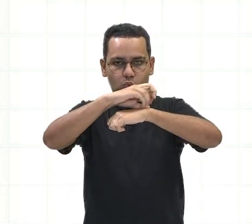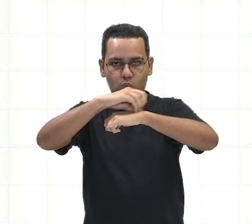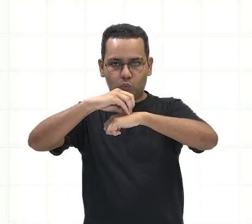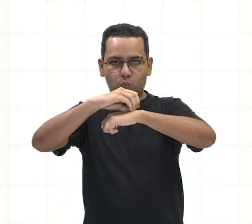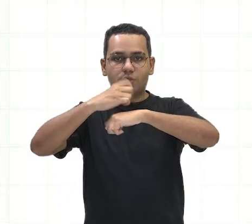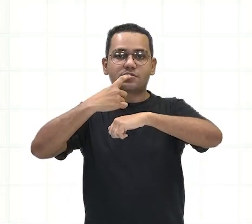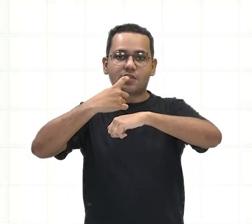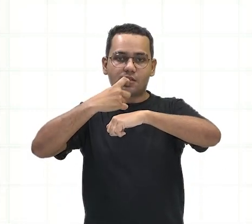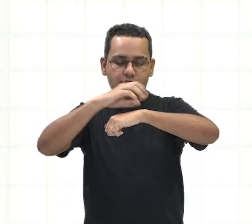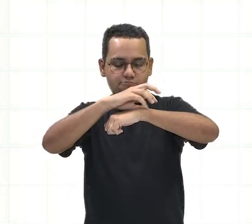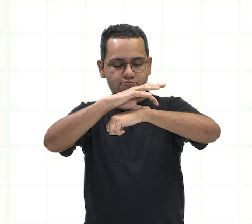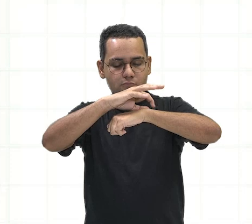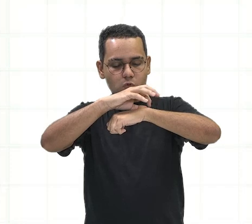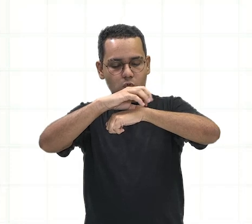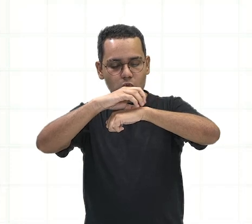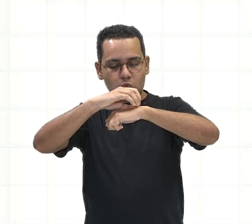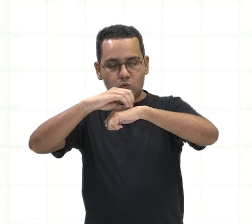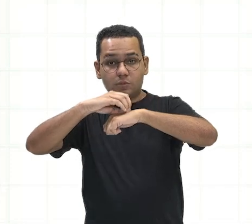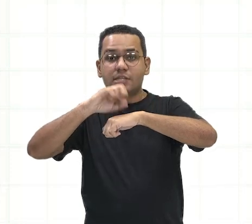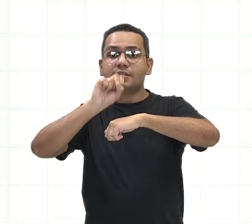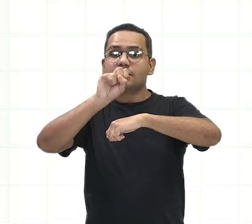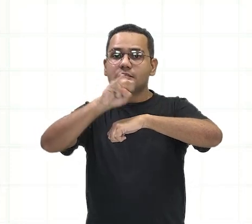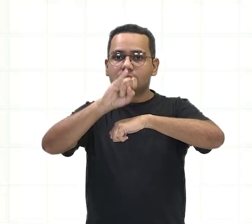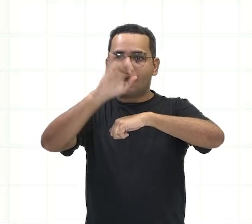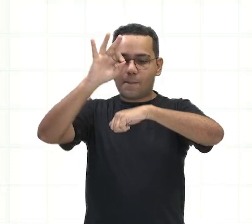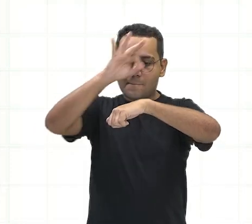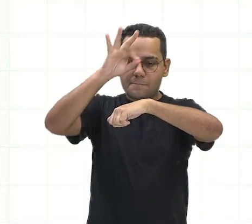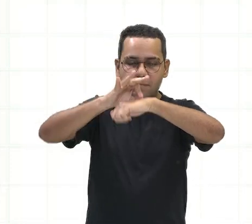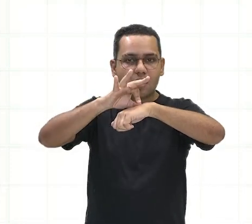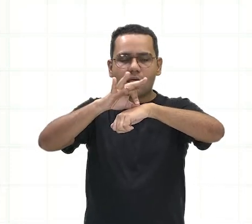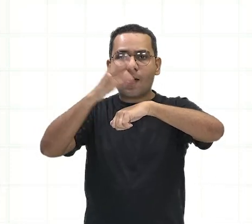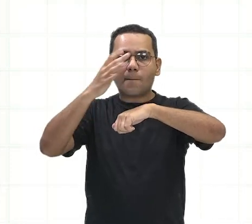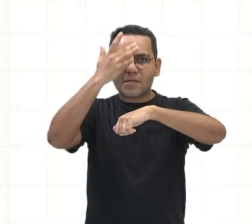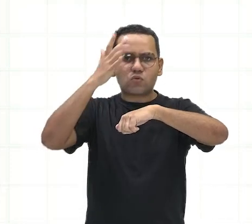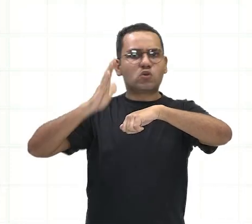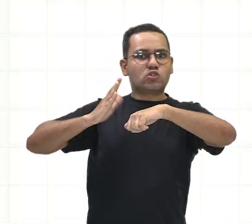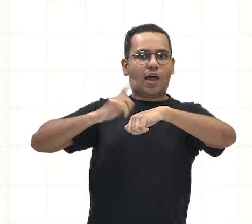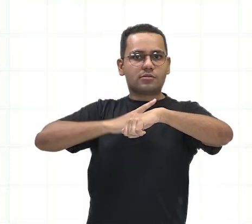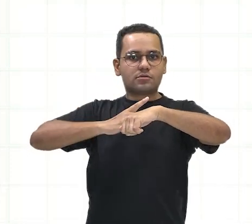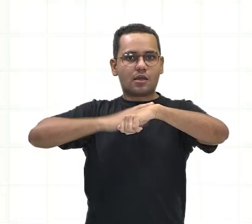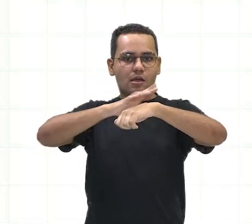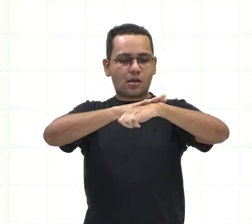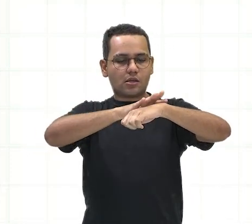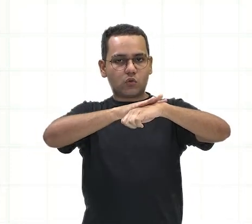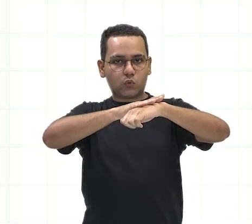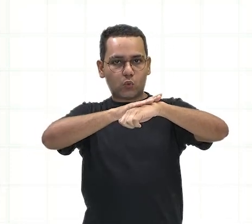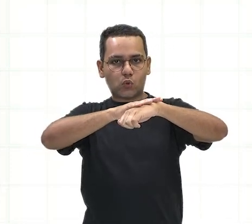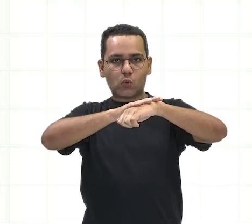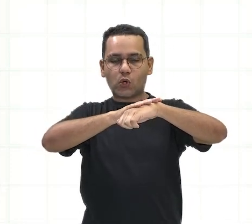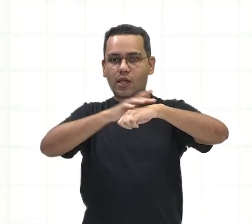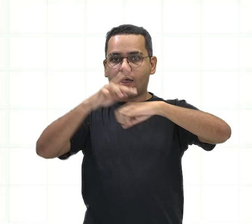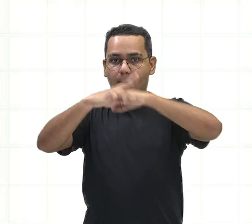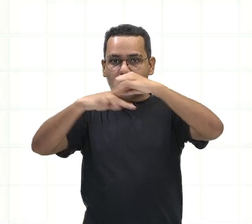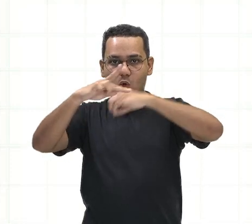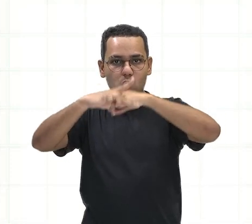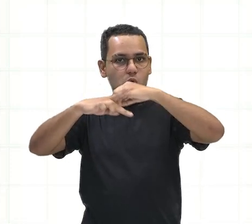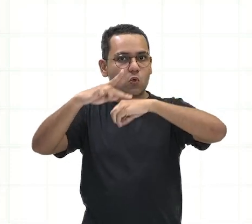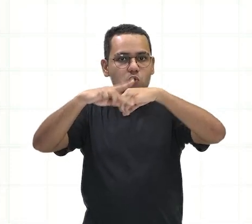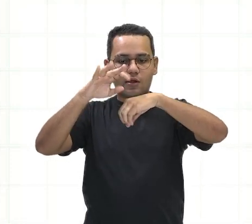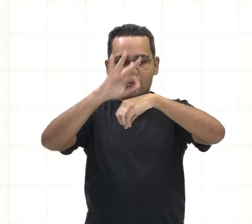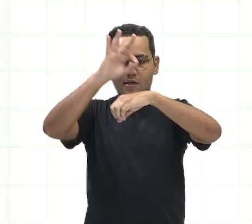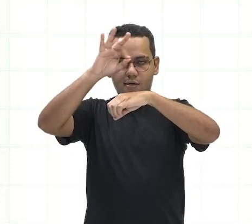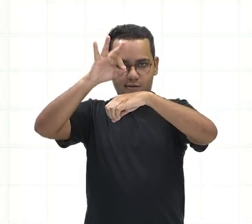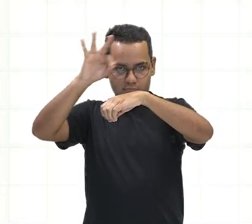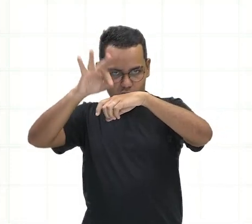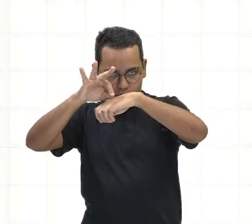e se ele picar uma pessoa contaminada com a malária, essas formas ali do protozoário vão se desenvolver no interior do